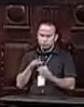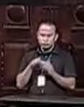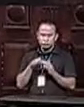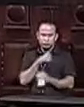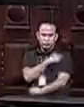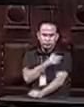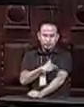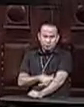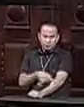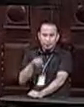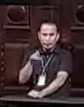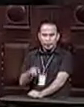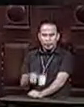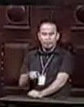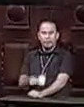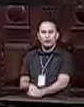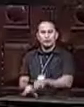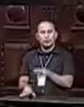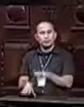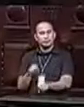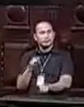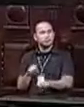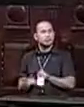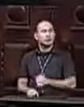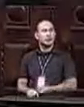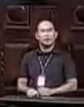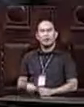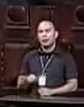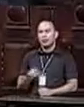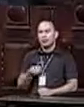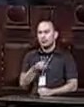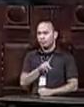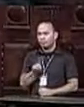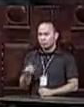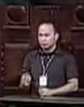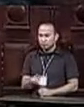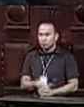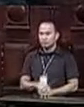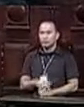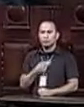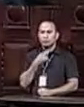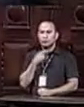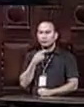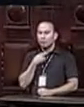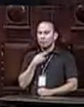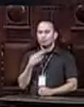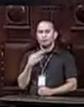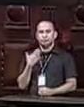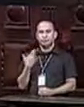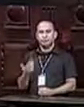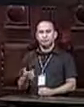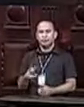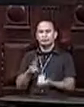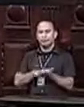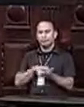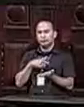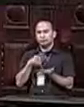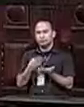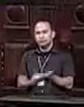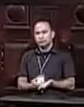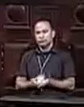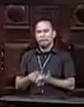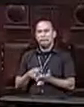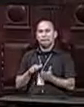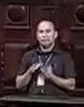é o direito à formação humana, à formação da pessoa. O direito à educação não pode ser interpretado como a educação escolar, direito à